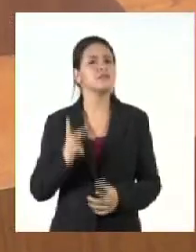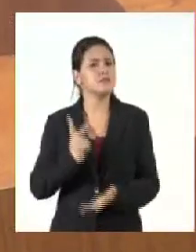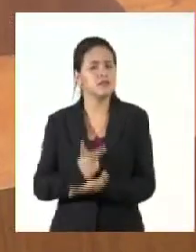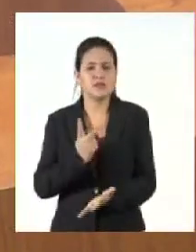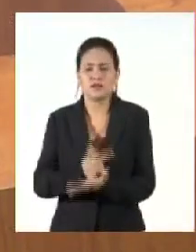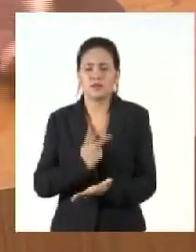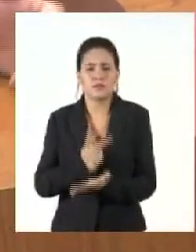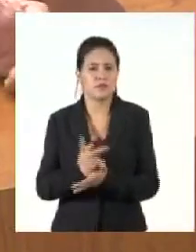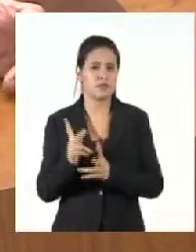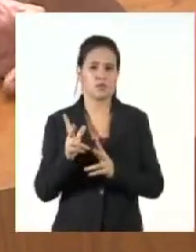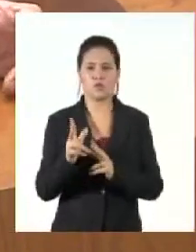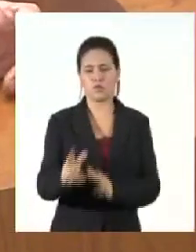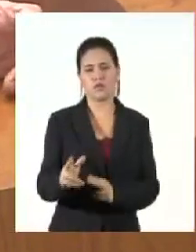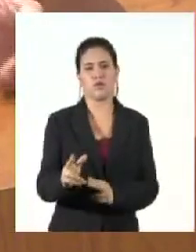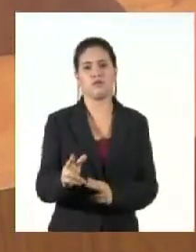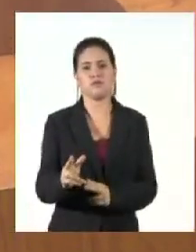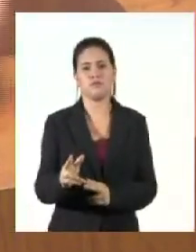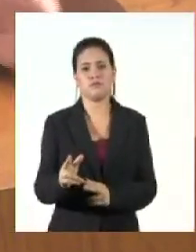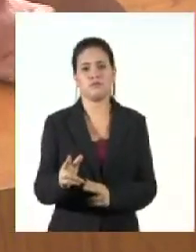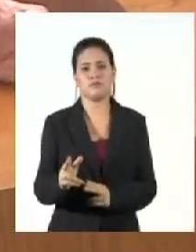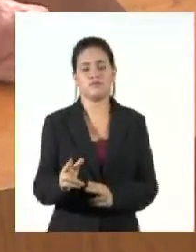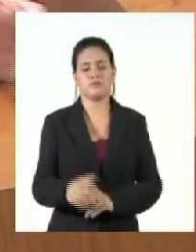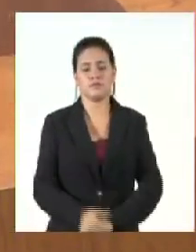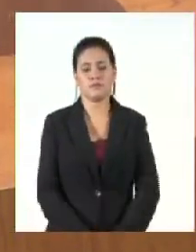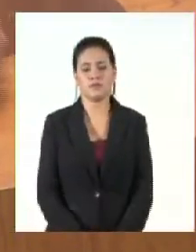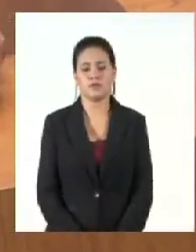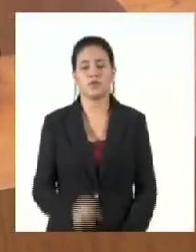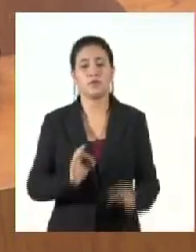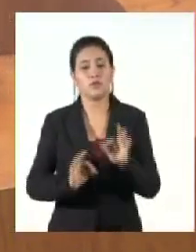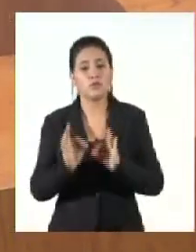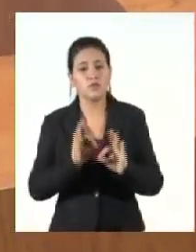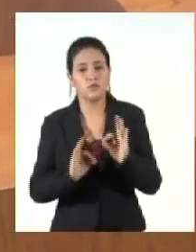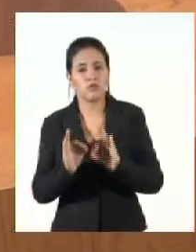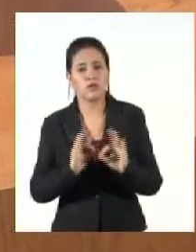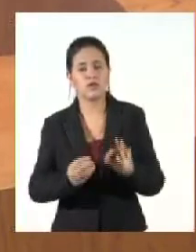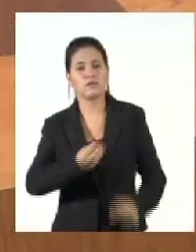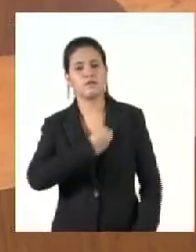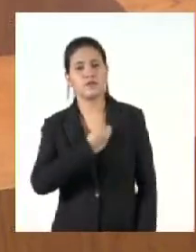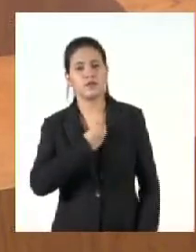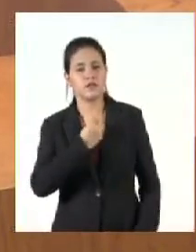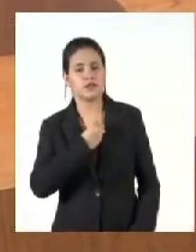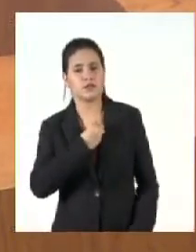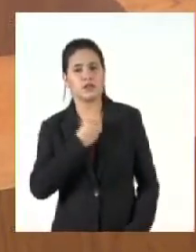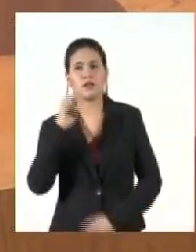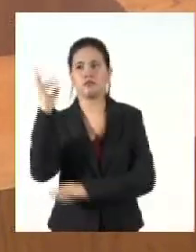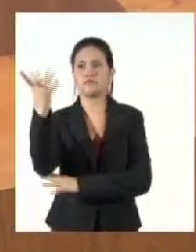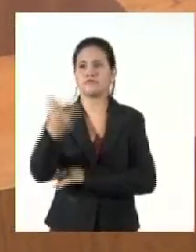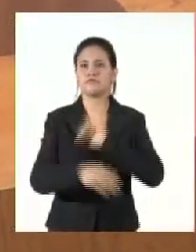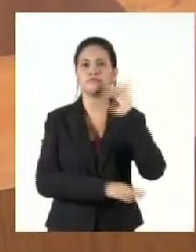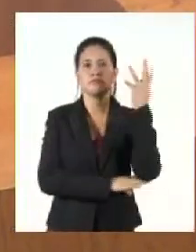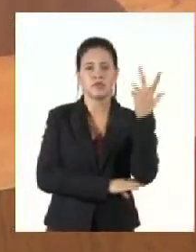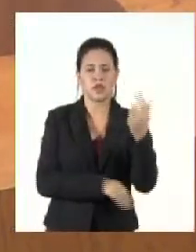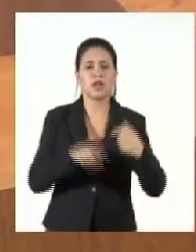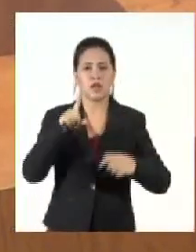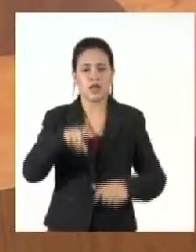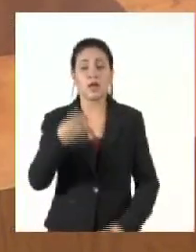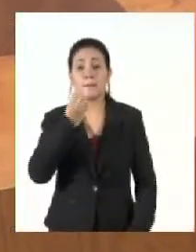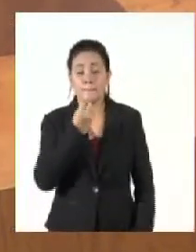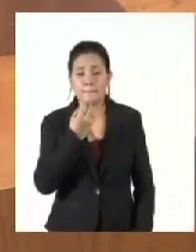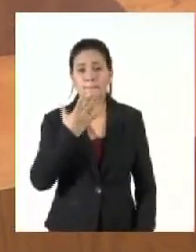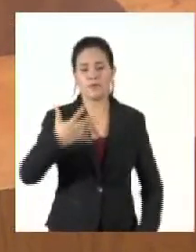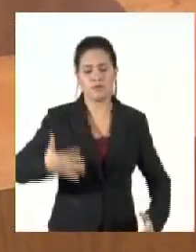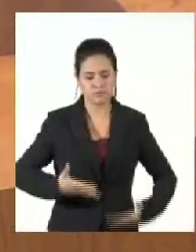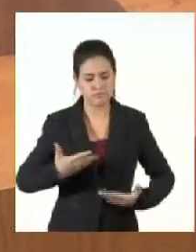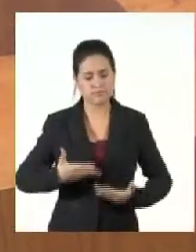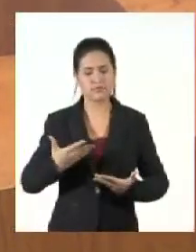essa divisão que atende ao nosso gosto por organizar a vida e a natureza pode ser um bom motivo para iniciarmos um debate em torno